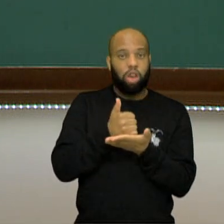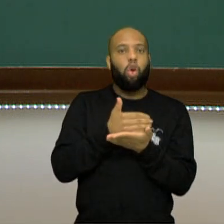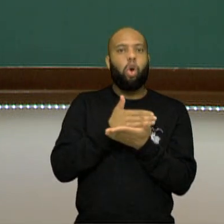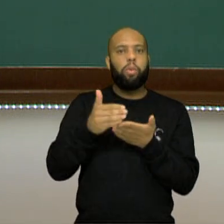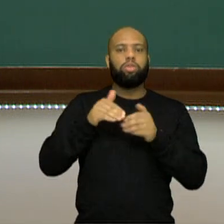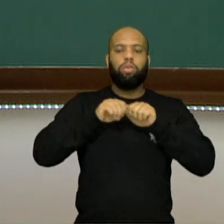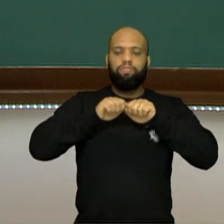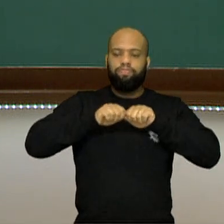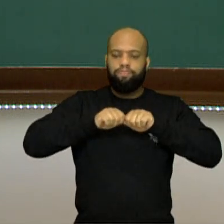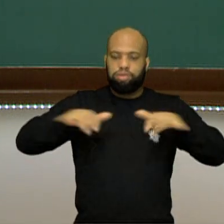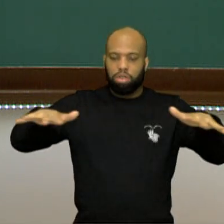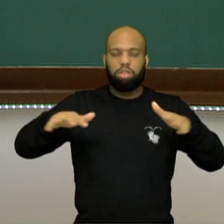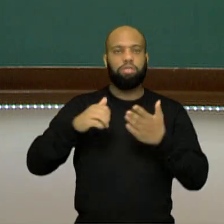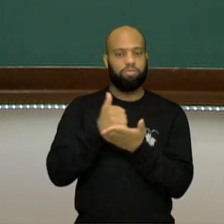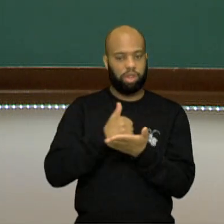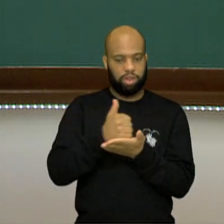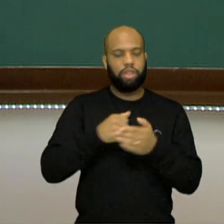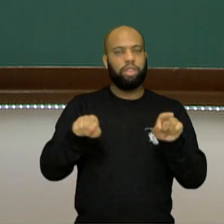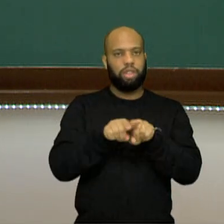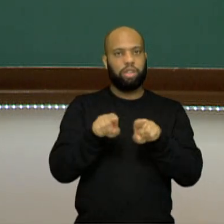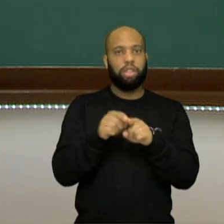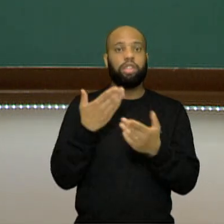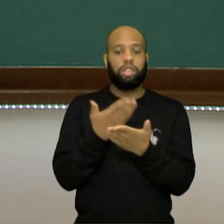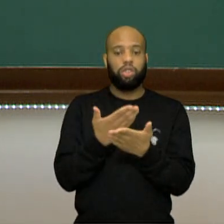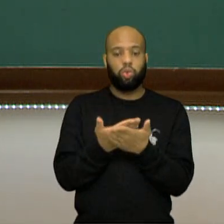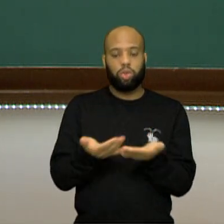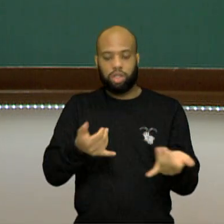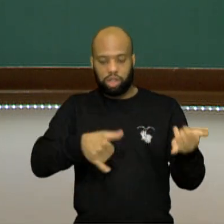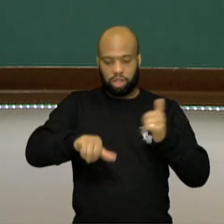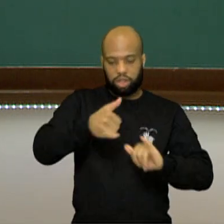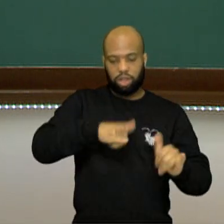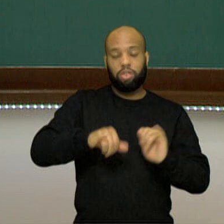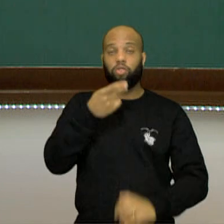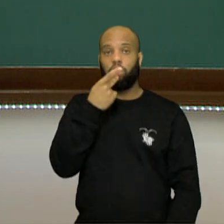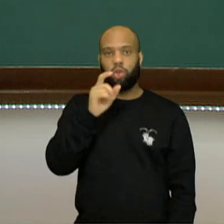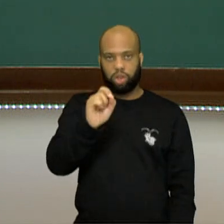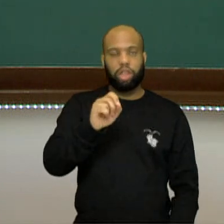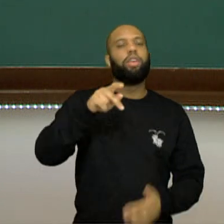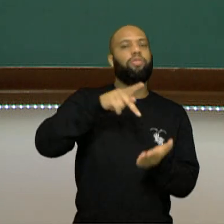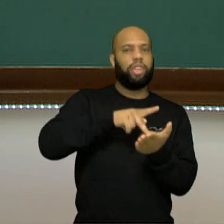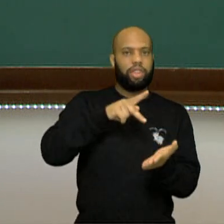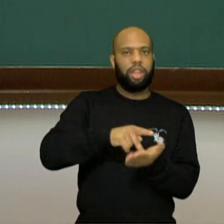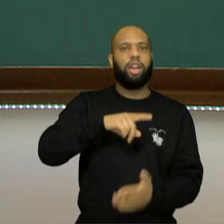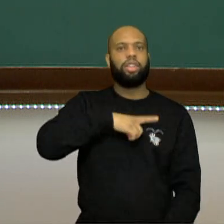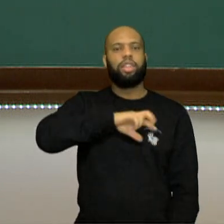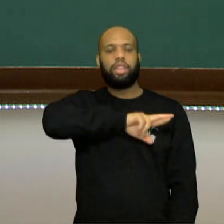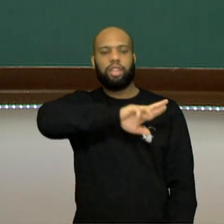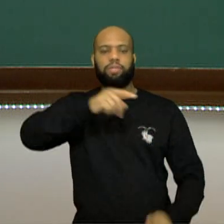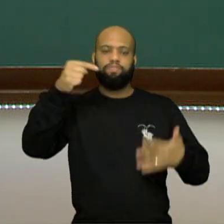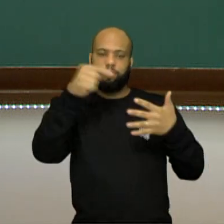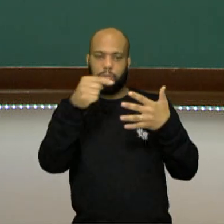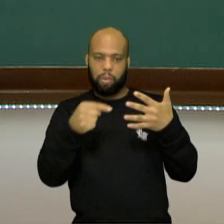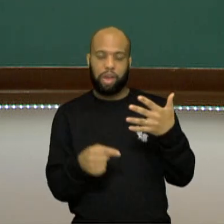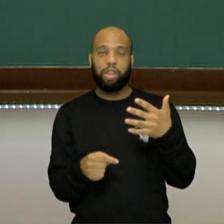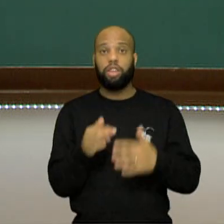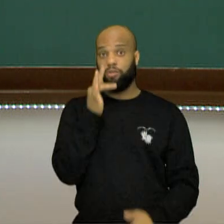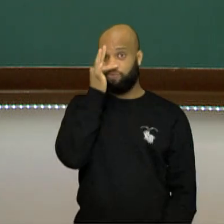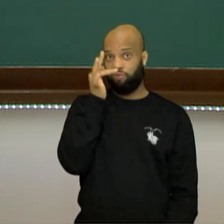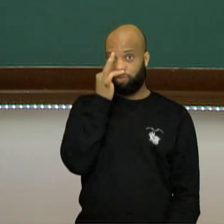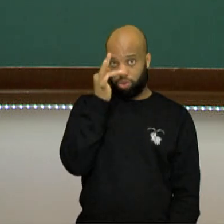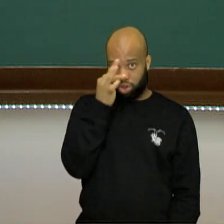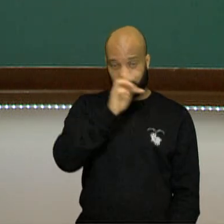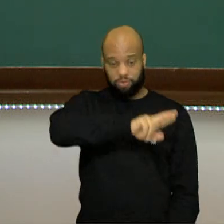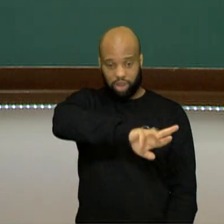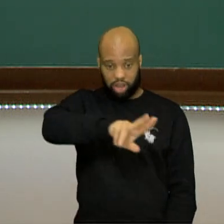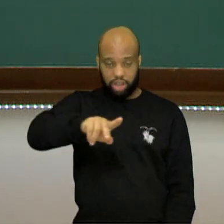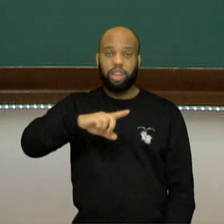farmácias, e esses estudos químicos revelaram que realmente há muitos componentes químicos de plantas que